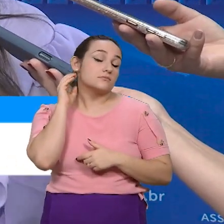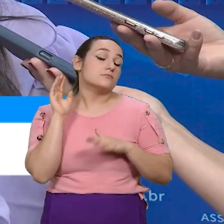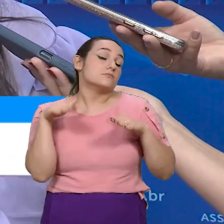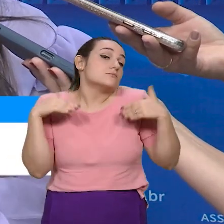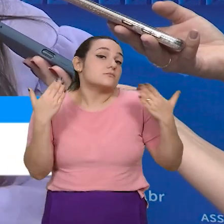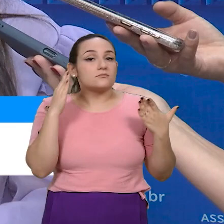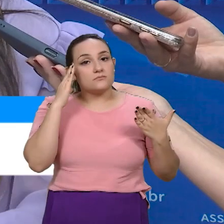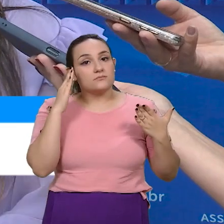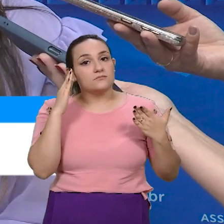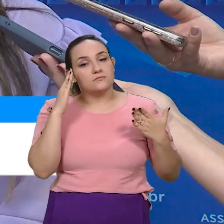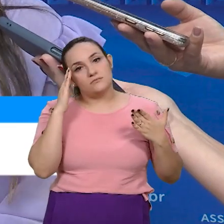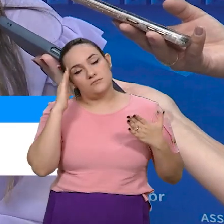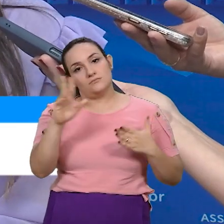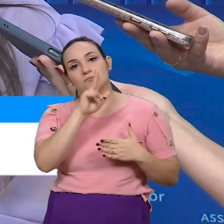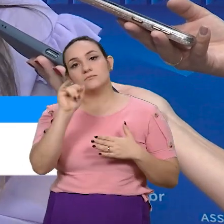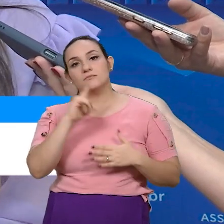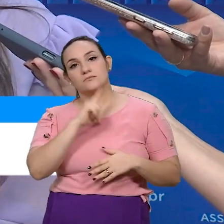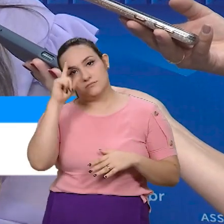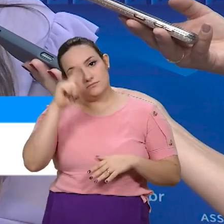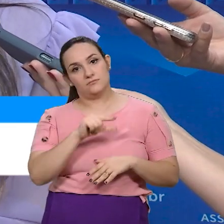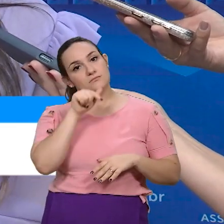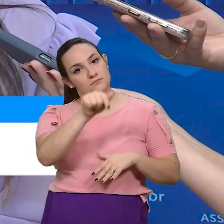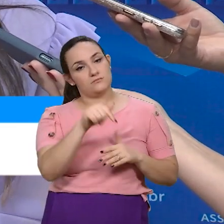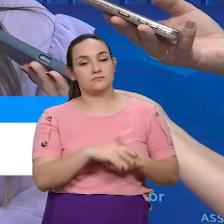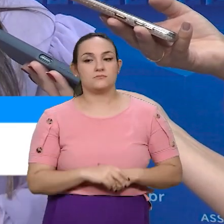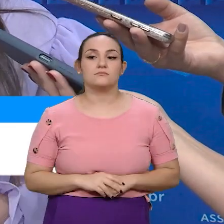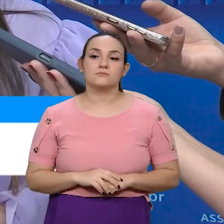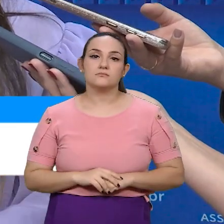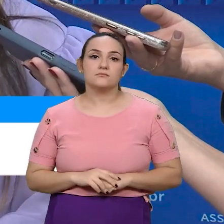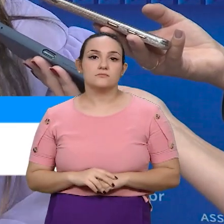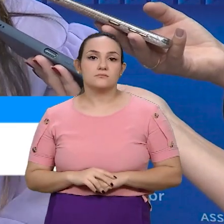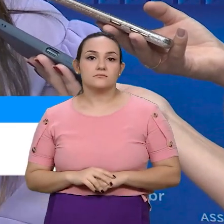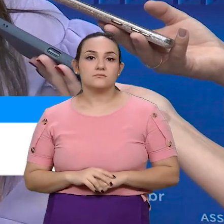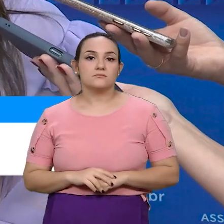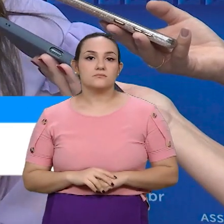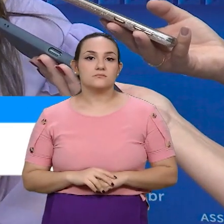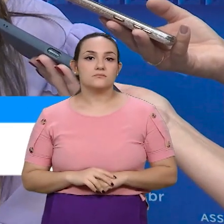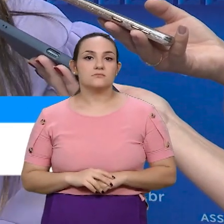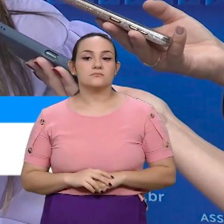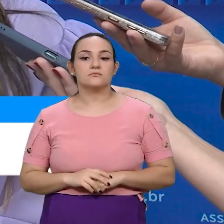acontecer dia 7, que vai ser a implantação